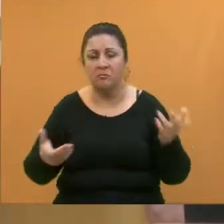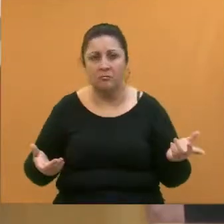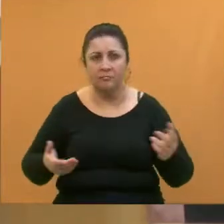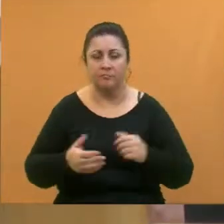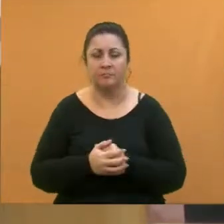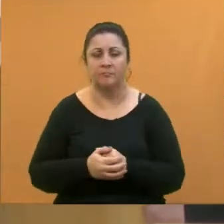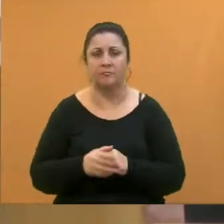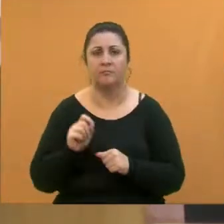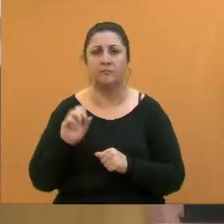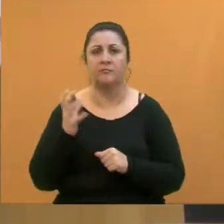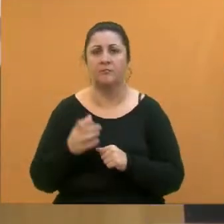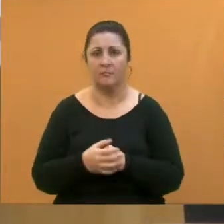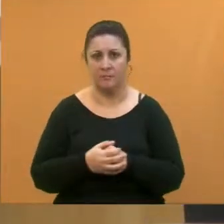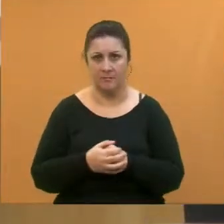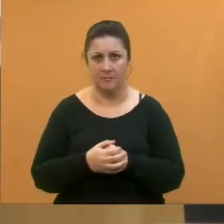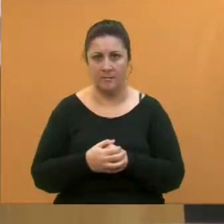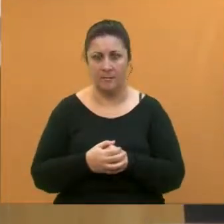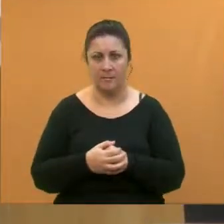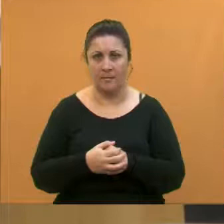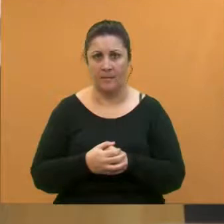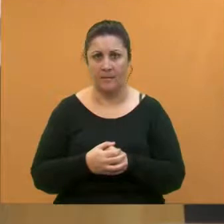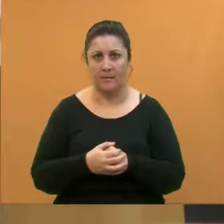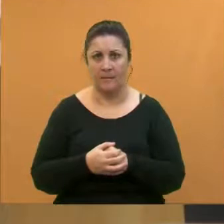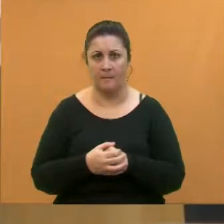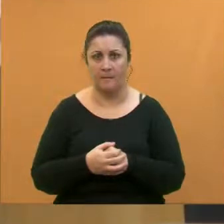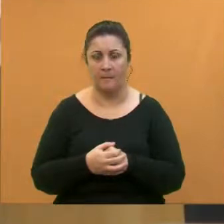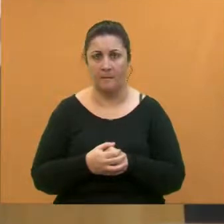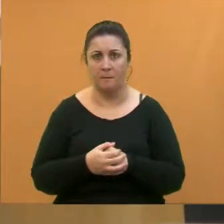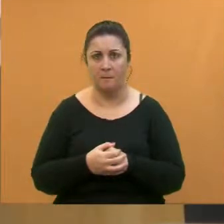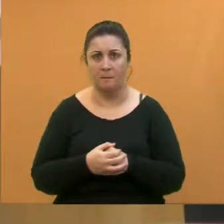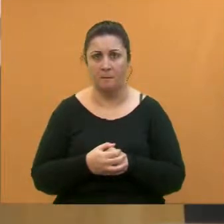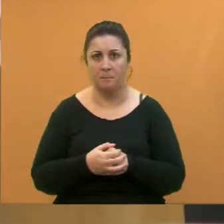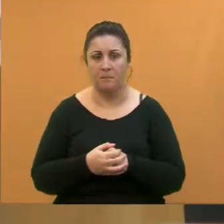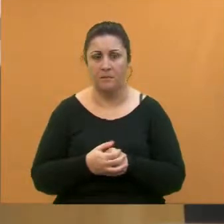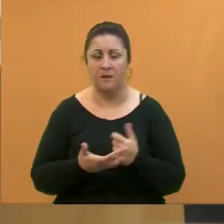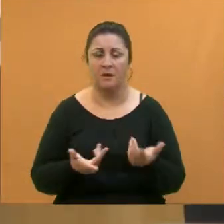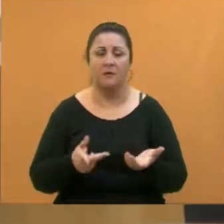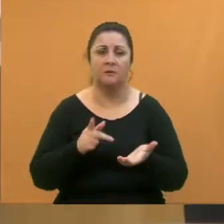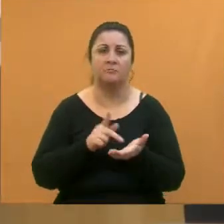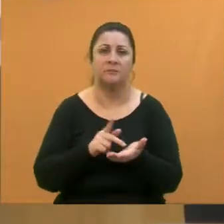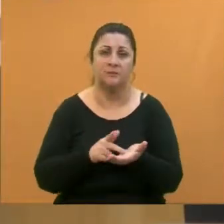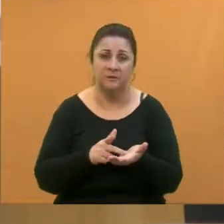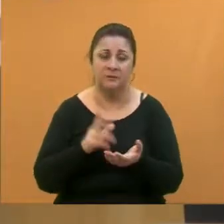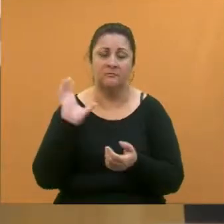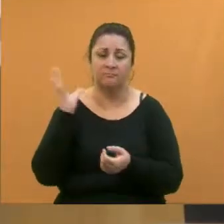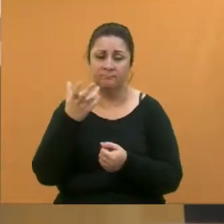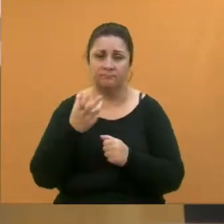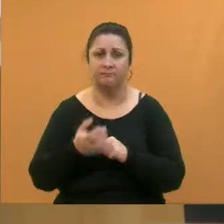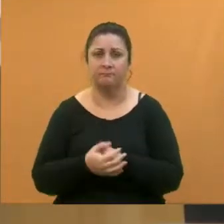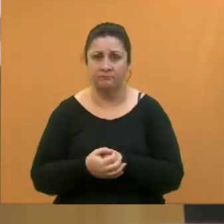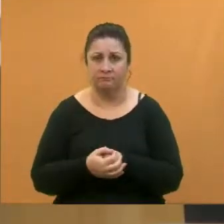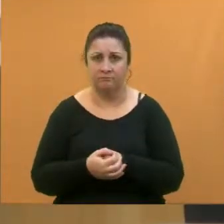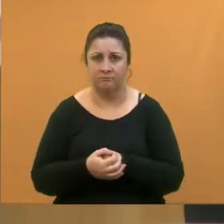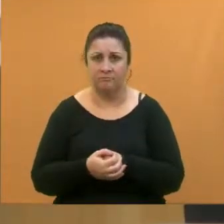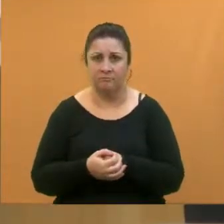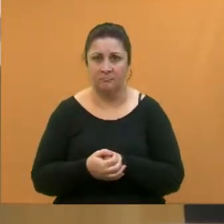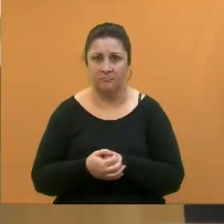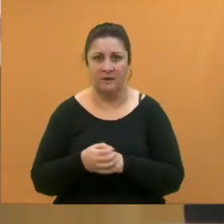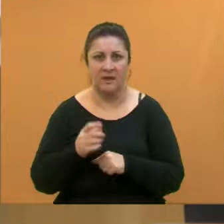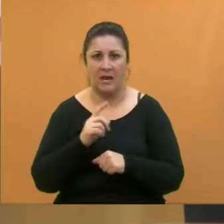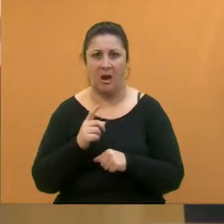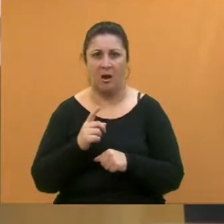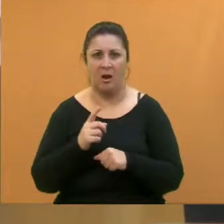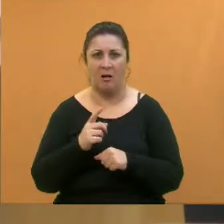o que acontece? Acontece que isso de fato se realizou. Não que eu seja dono